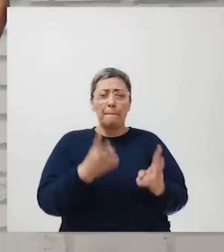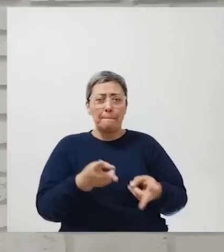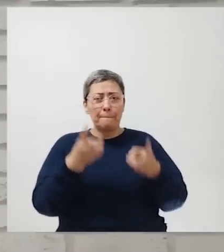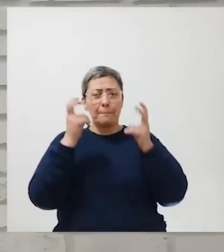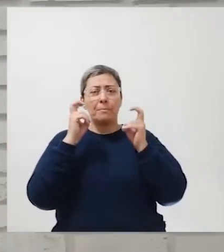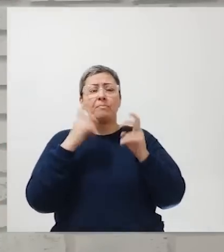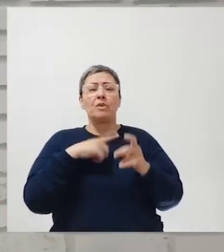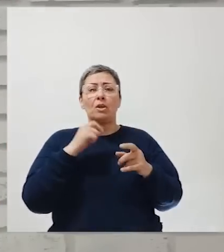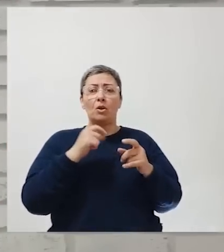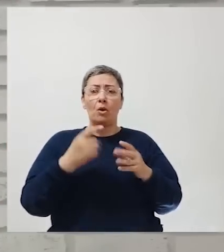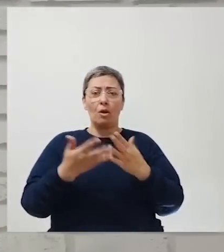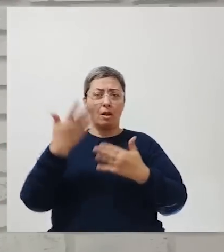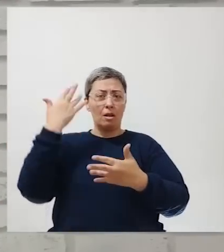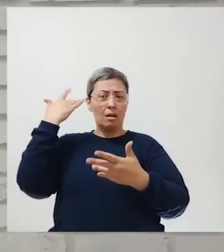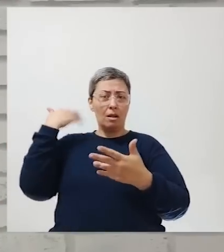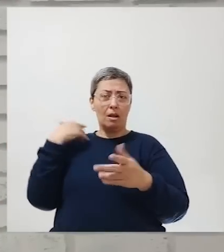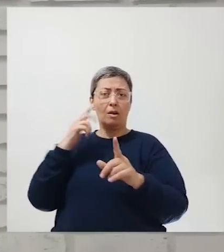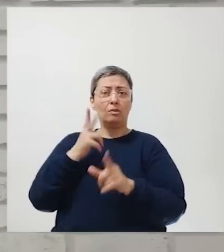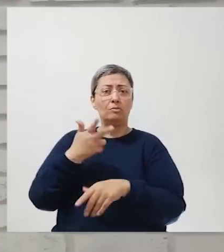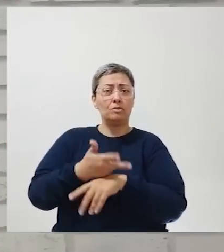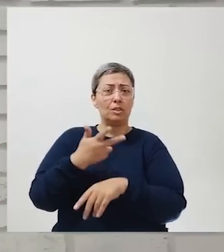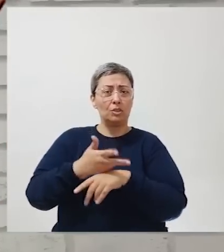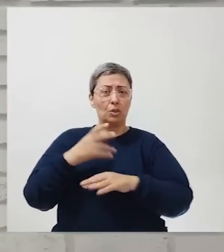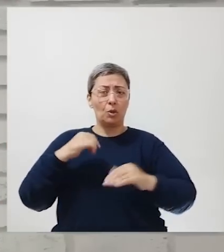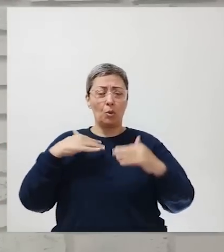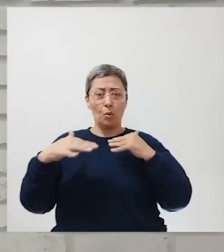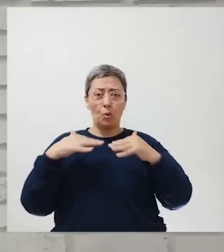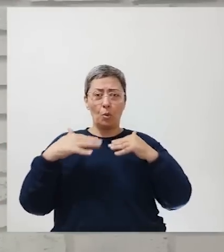puderam perceber nos vídeos anteriores,